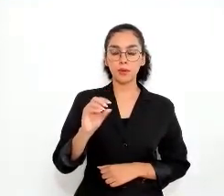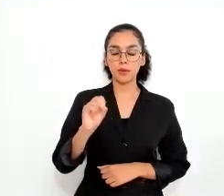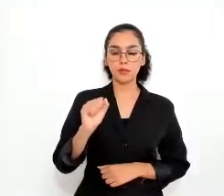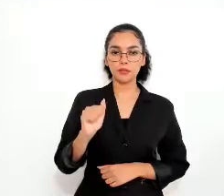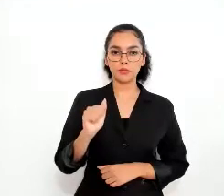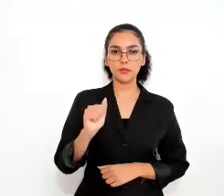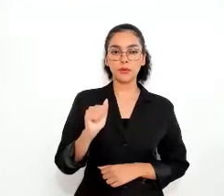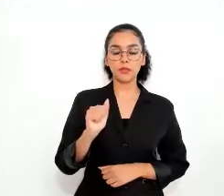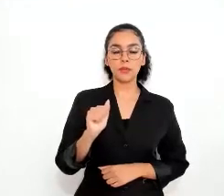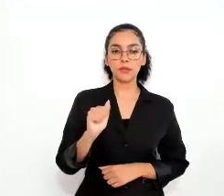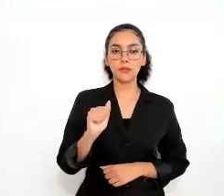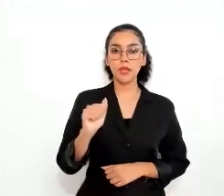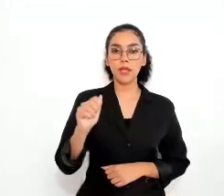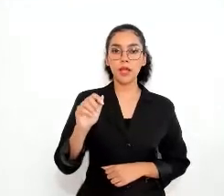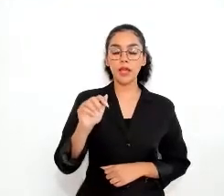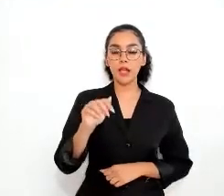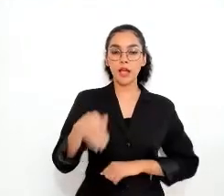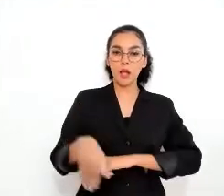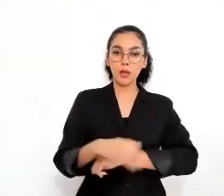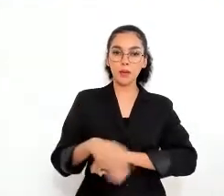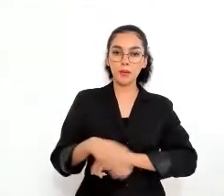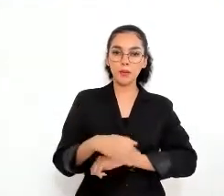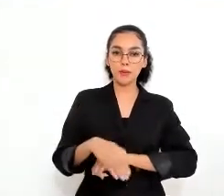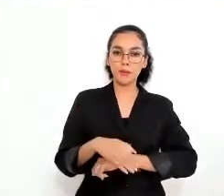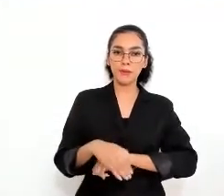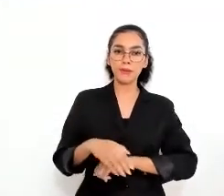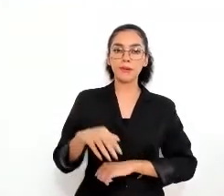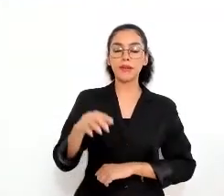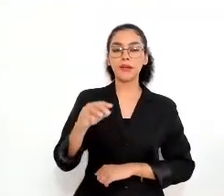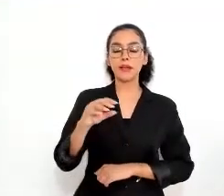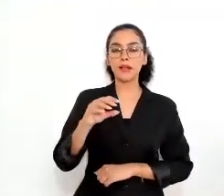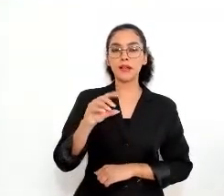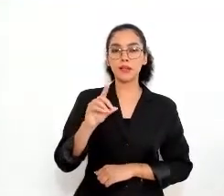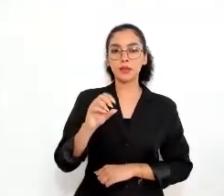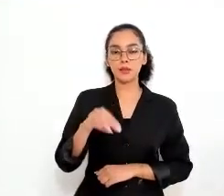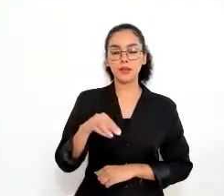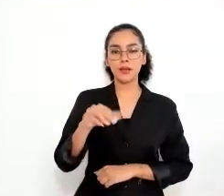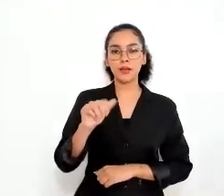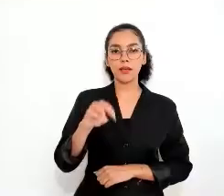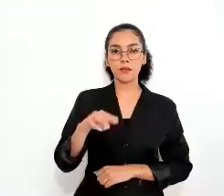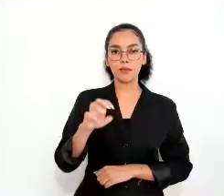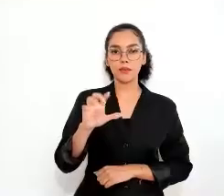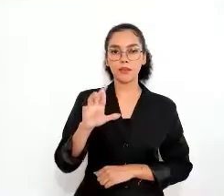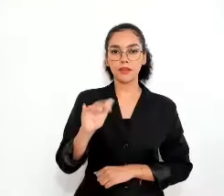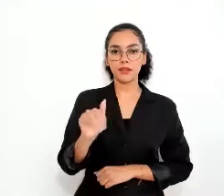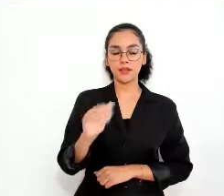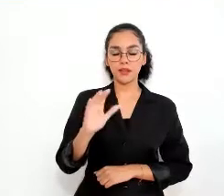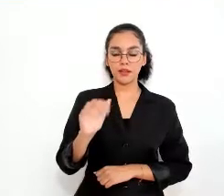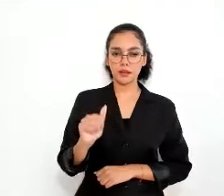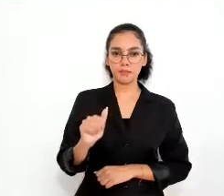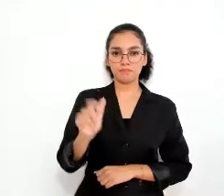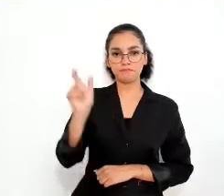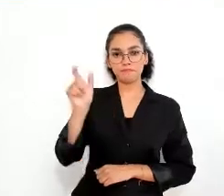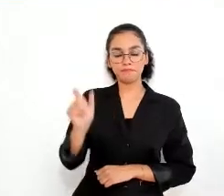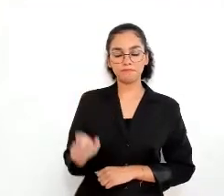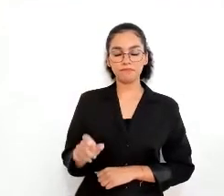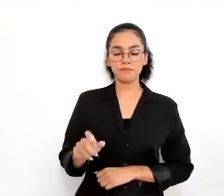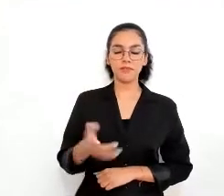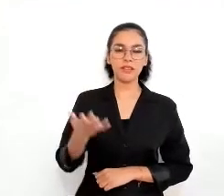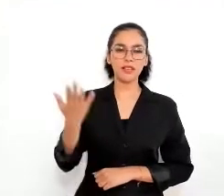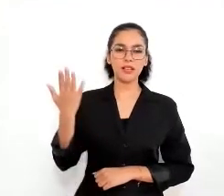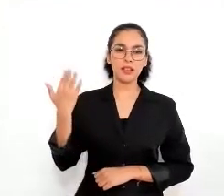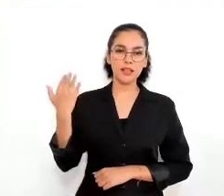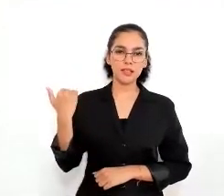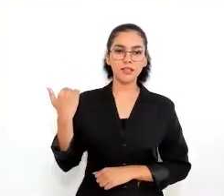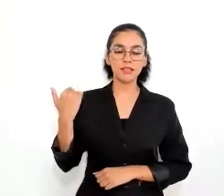avenida, aquela Avenida do América, o Rodrigues Alves, ainda era um campo